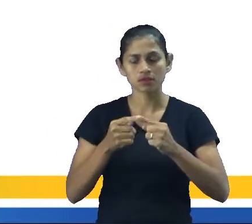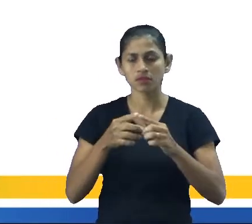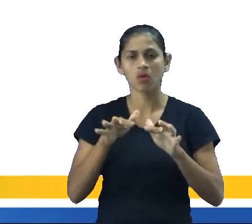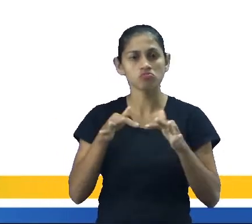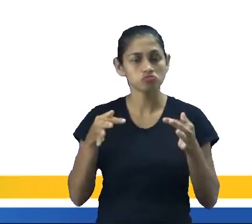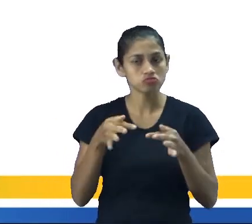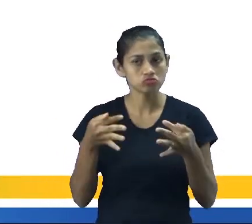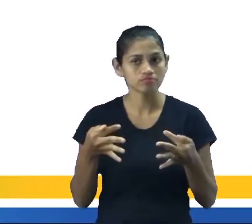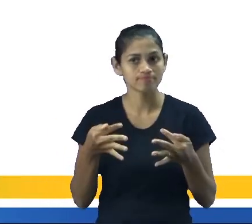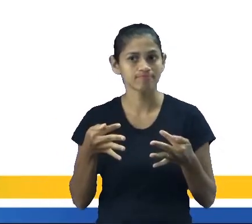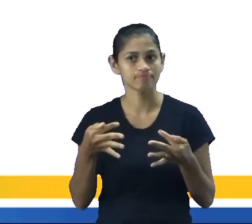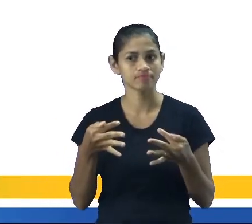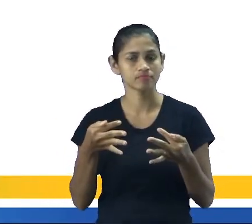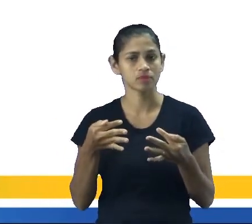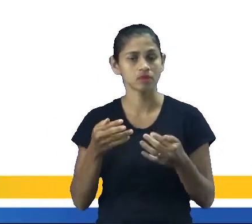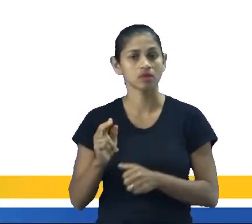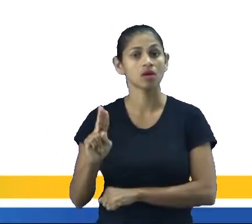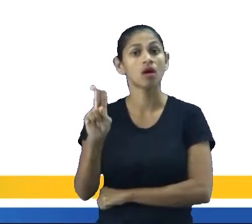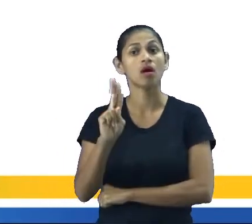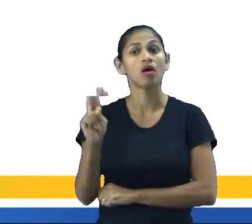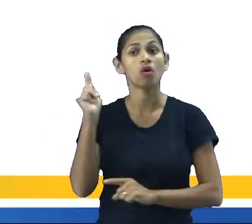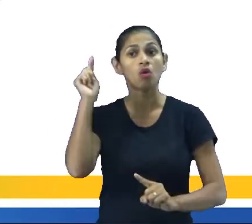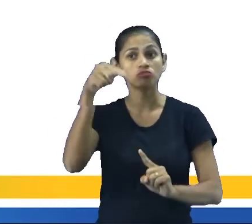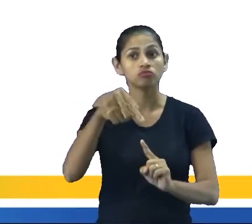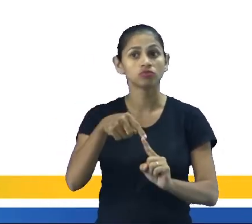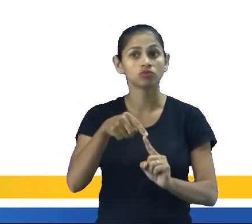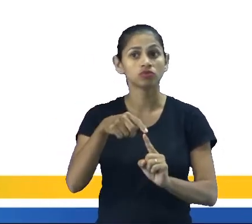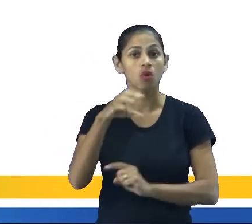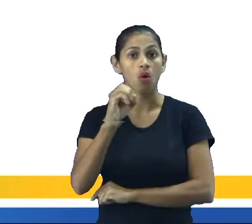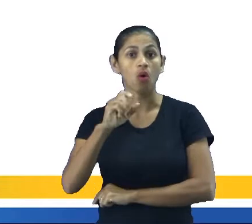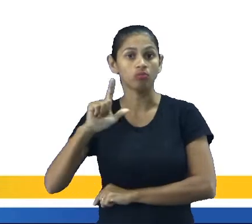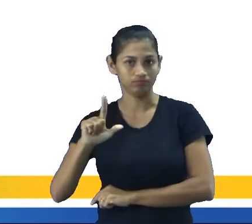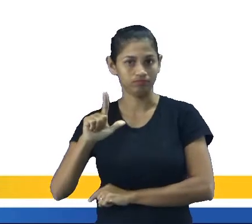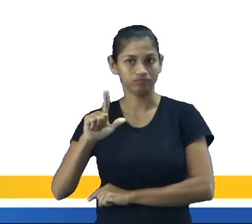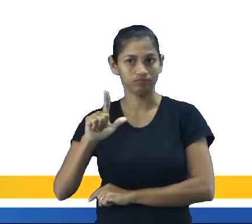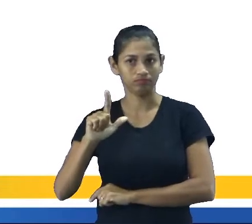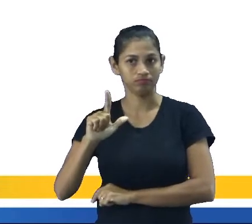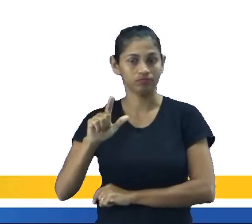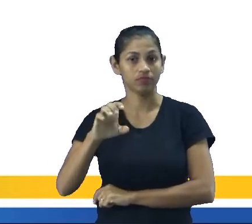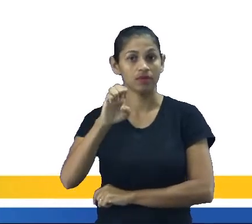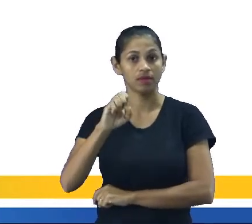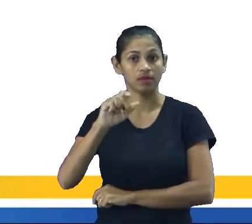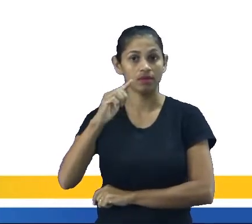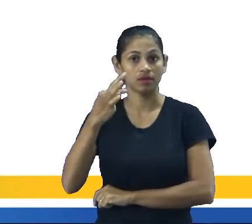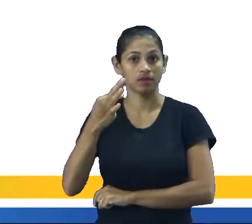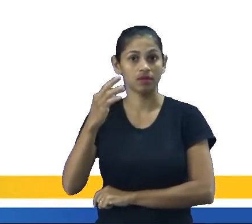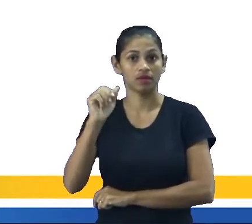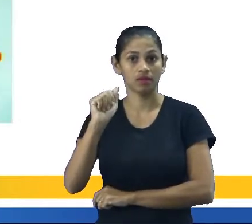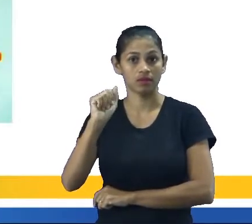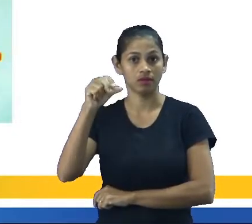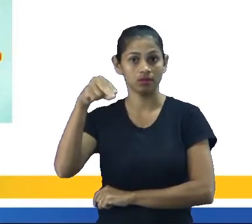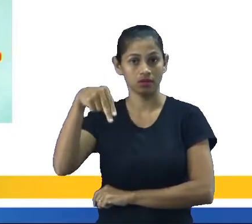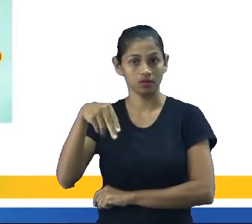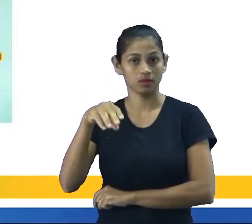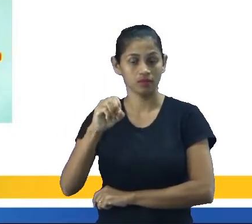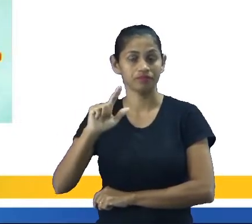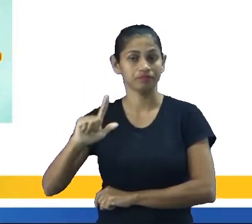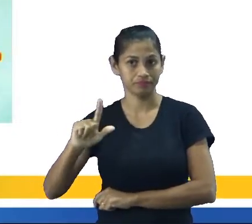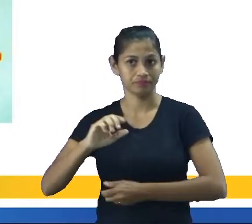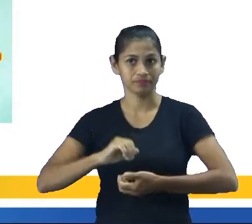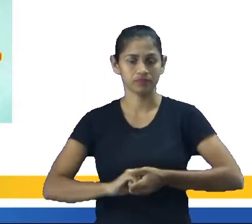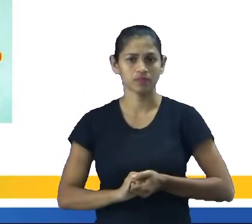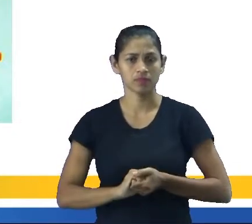an, e a sua função aqui, ol. Então daqui é o etanol. A nossa próxima